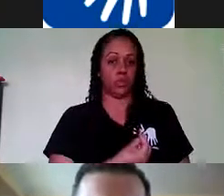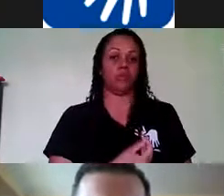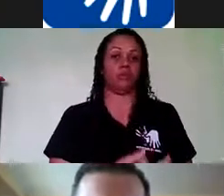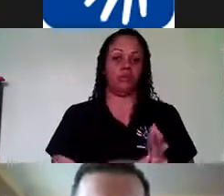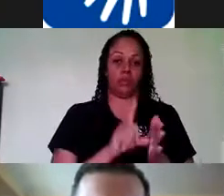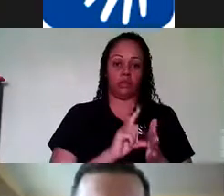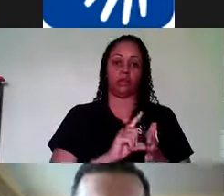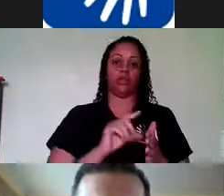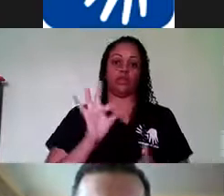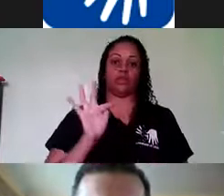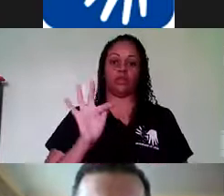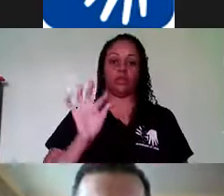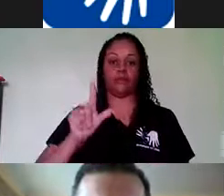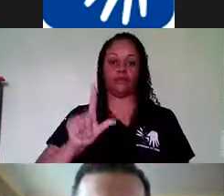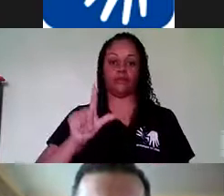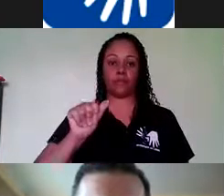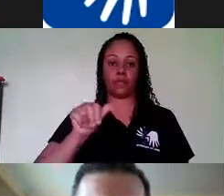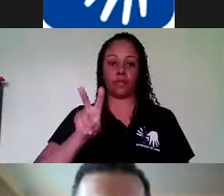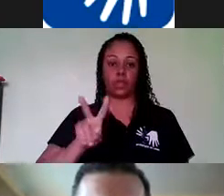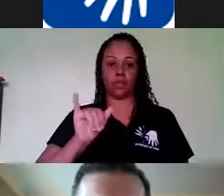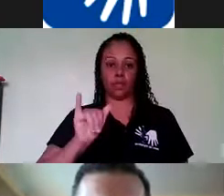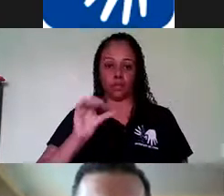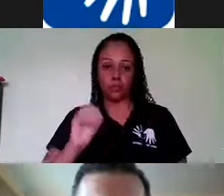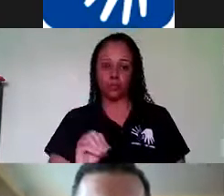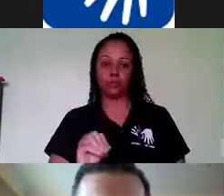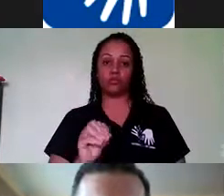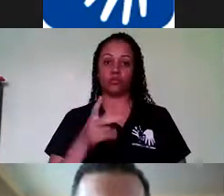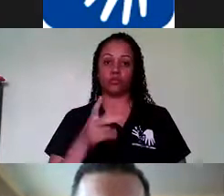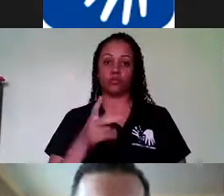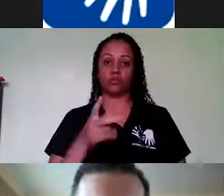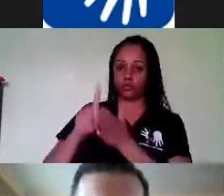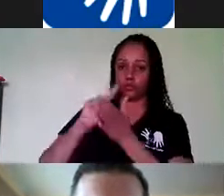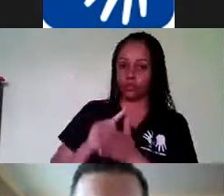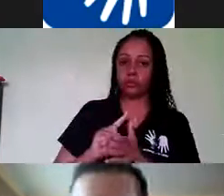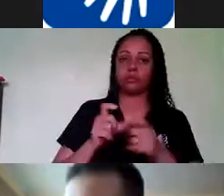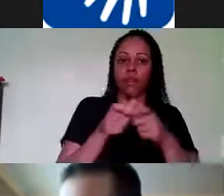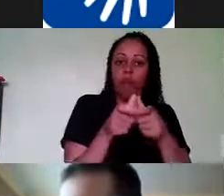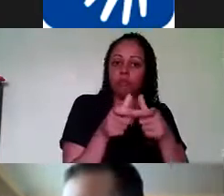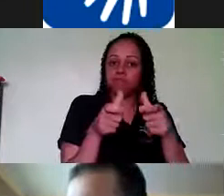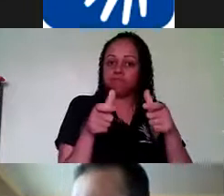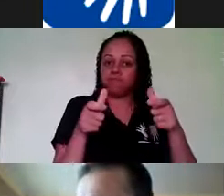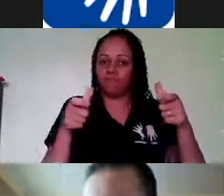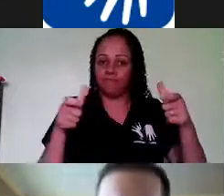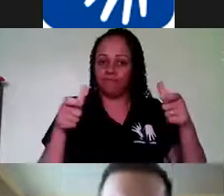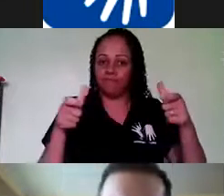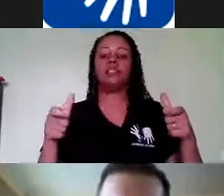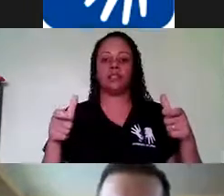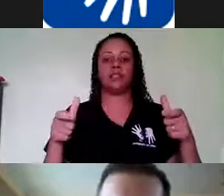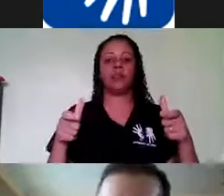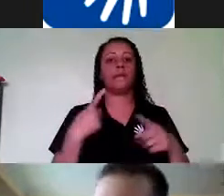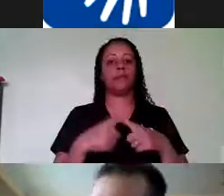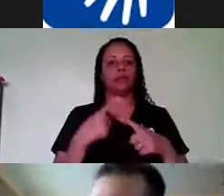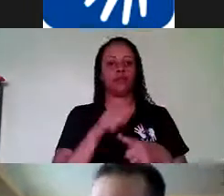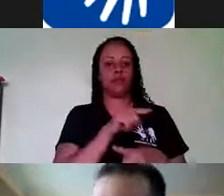mim, de ampliar, porque eu vejo, né, até pelo que vocês colocaram, que essa semana